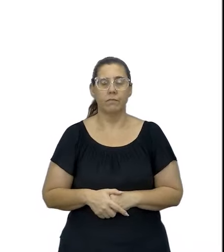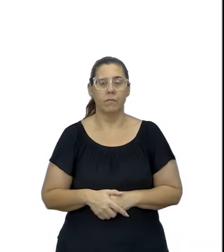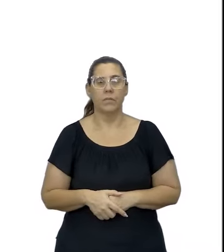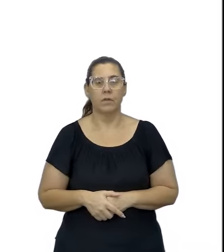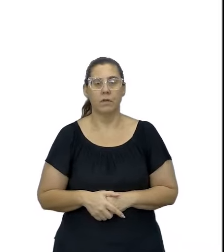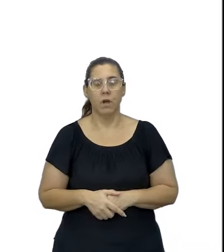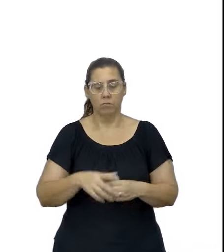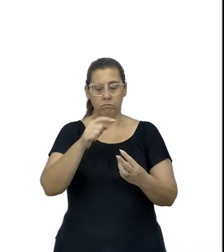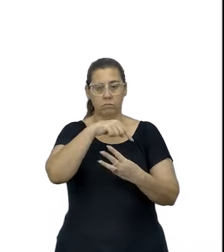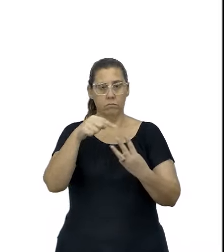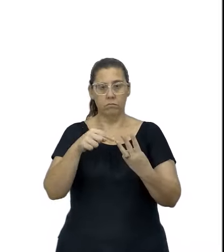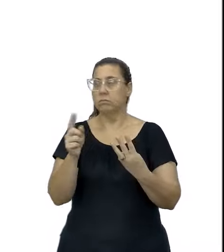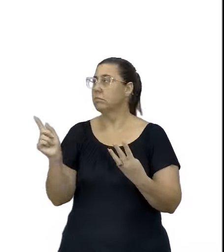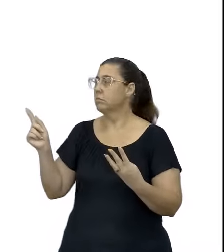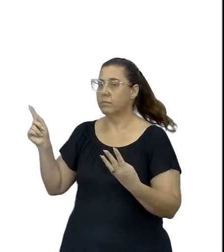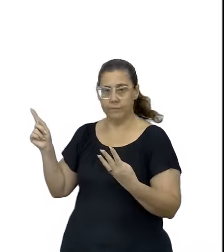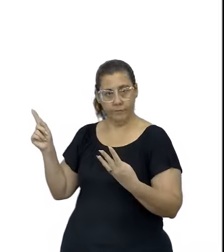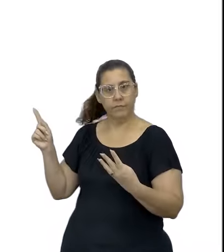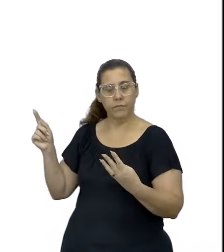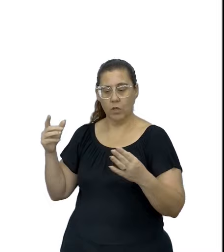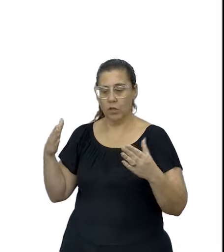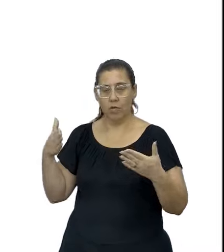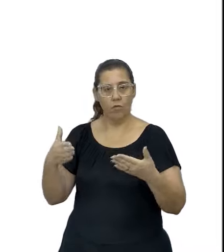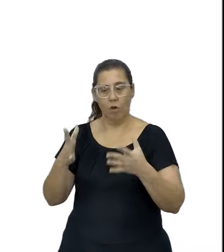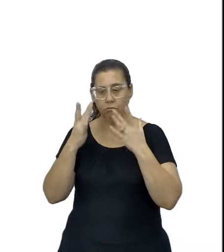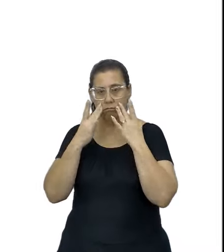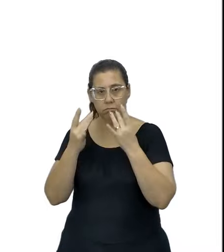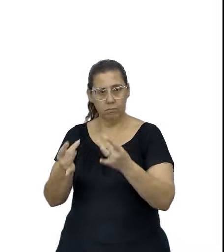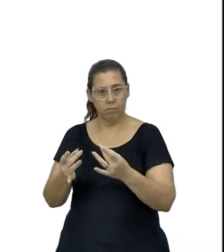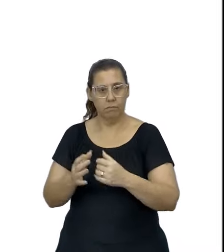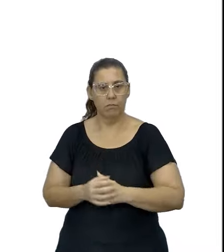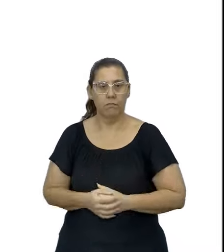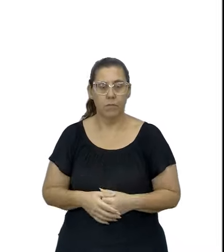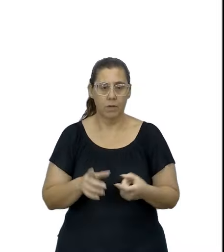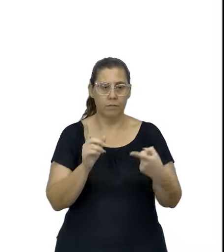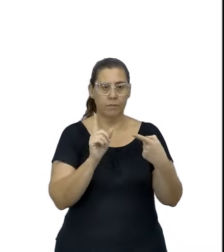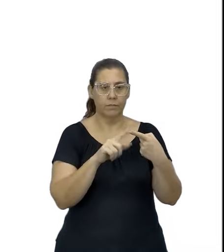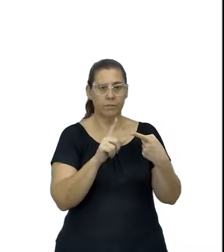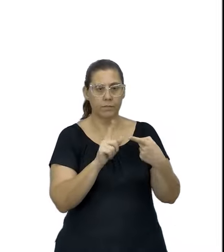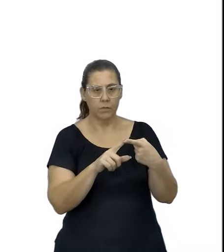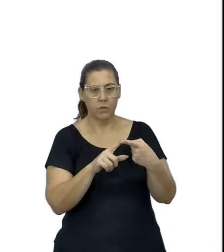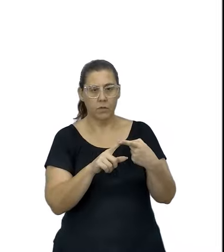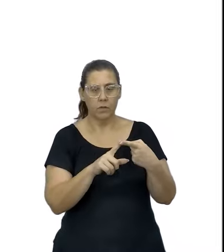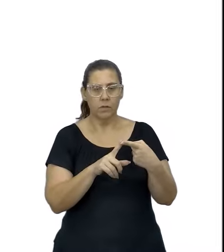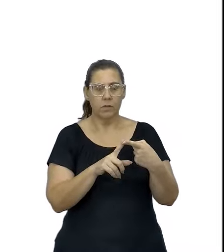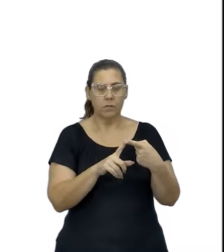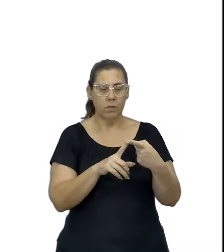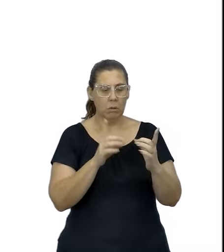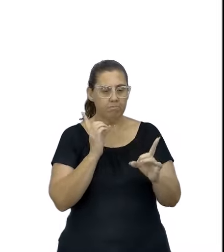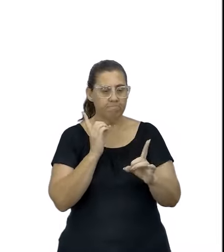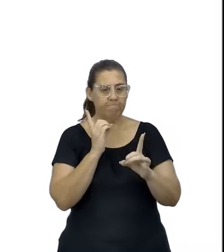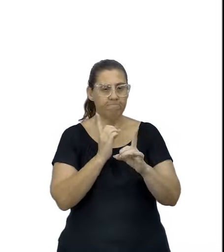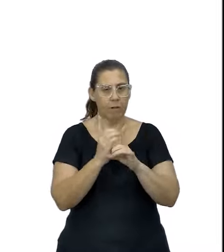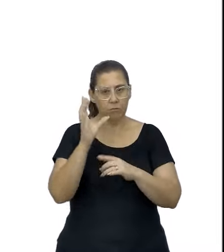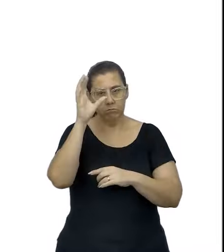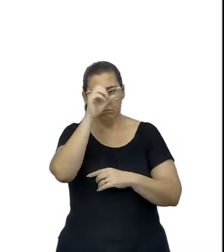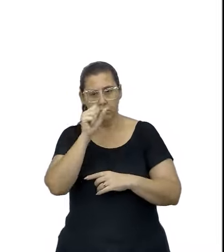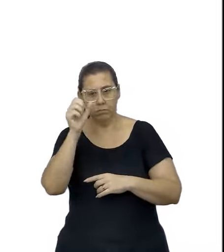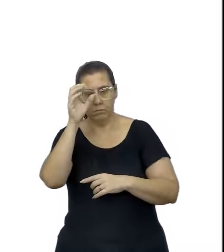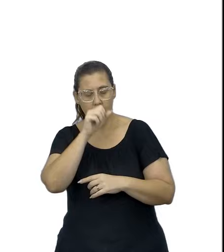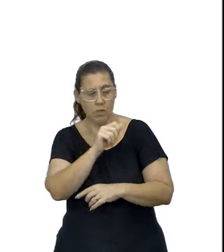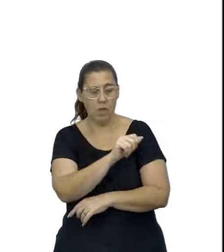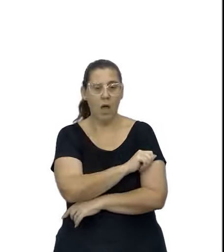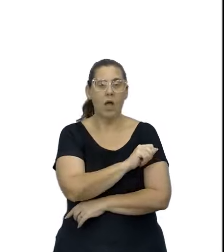basicamente, são 3 aspectos que merecem ser o foco de atenção. Em primeiro lugar, estar atentos ao diagnóstico de aprendizagem